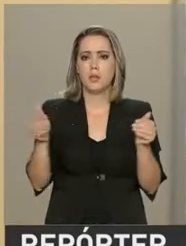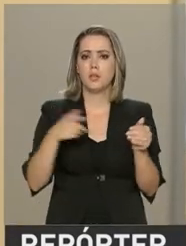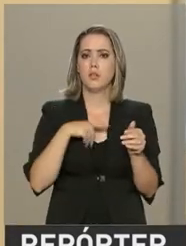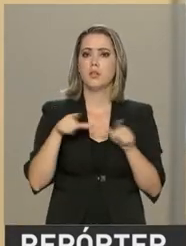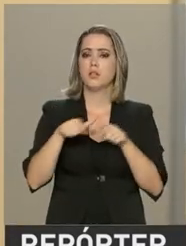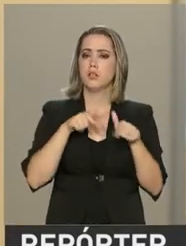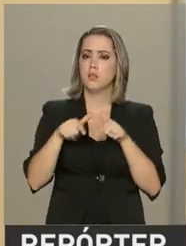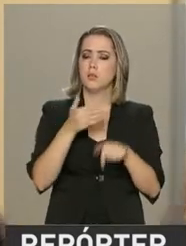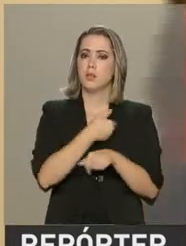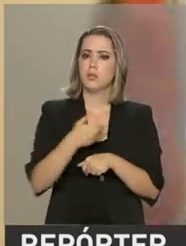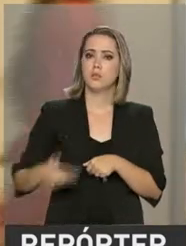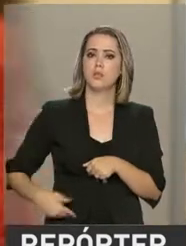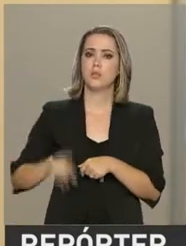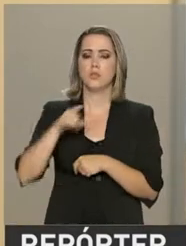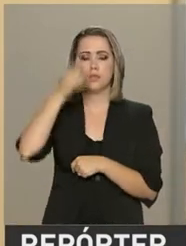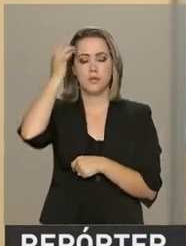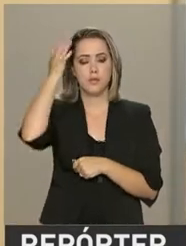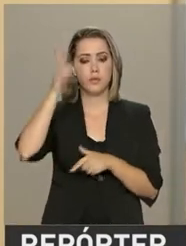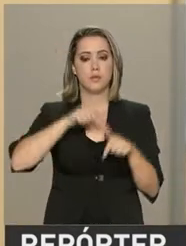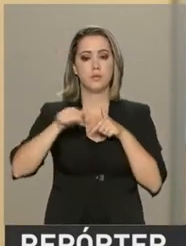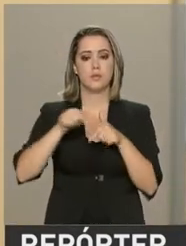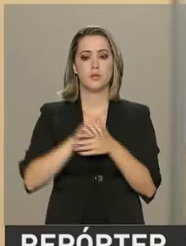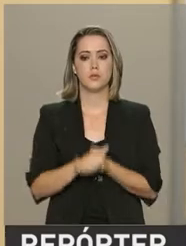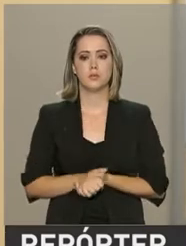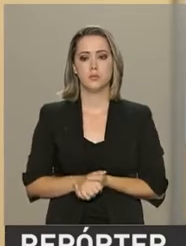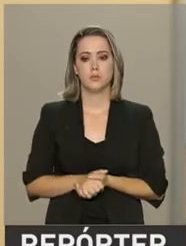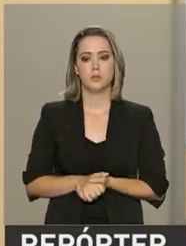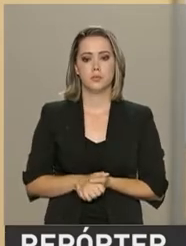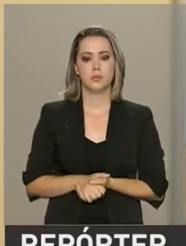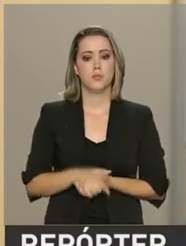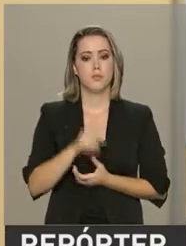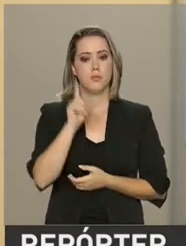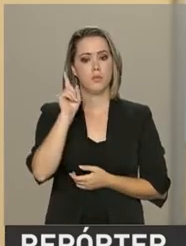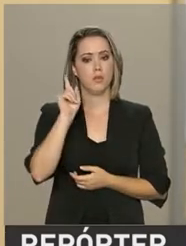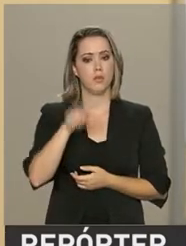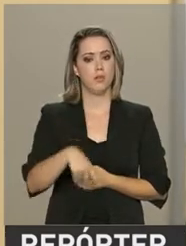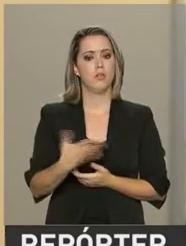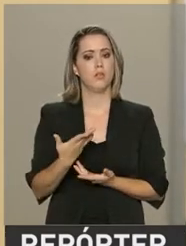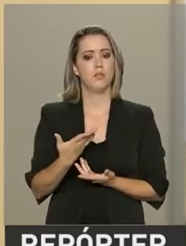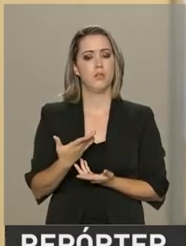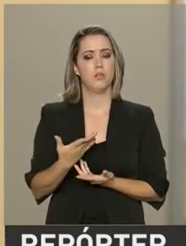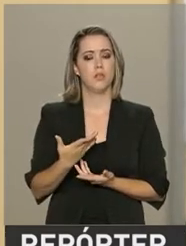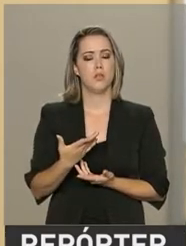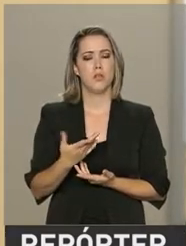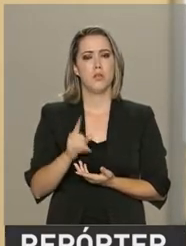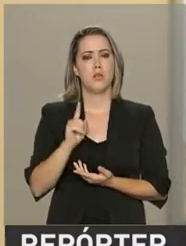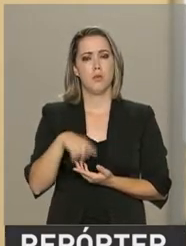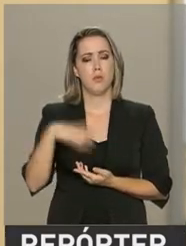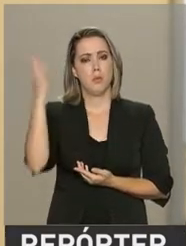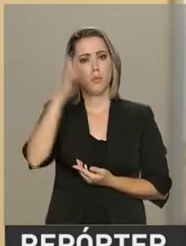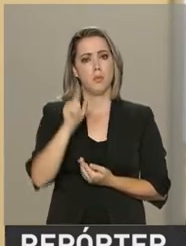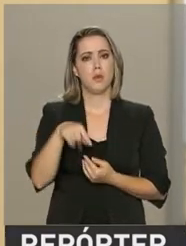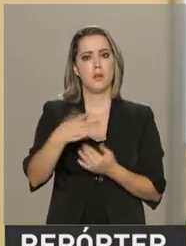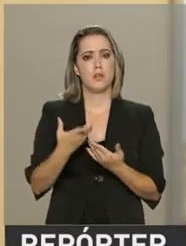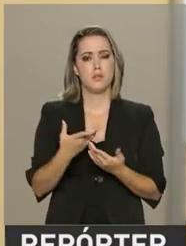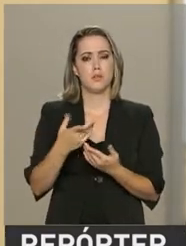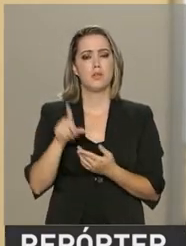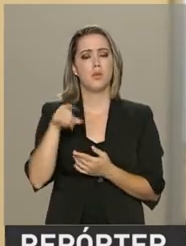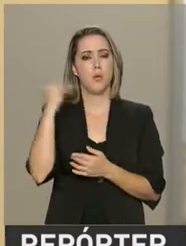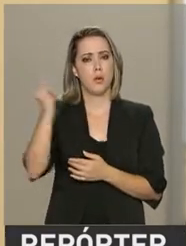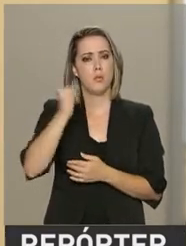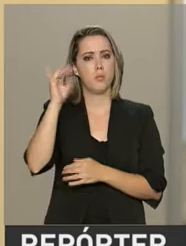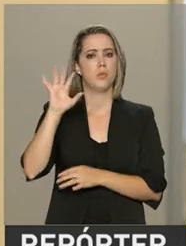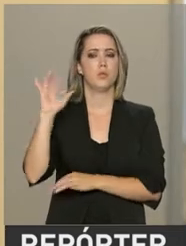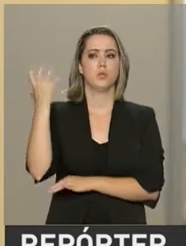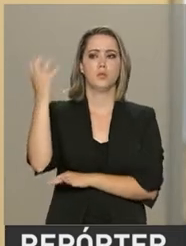de governo que facilitam os negócios. O Brasil é uma, decimos, é como uma punta de lança no tema ambiental, não